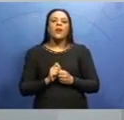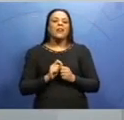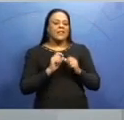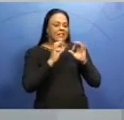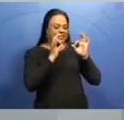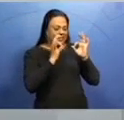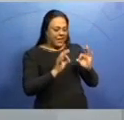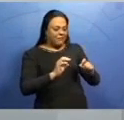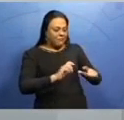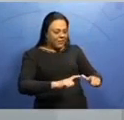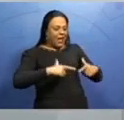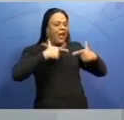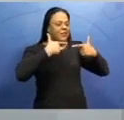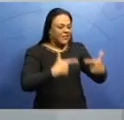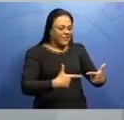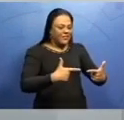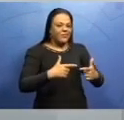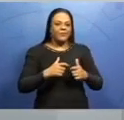Ação.